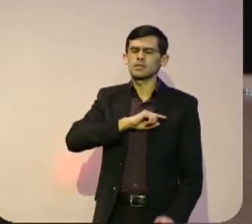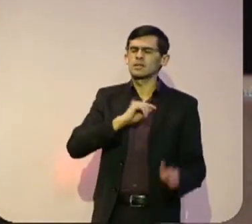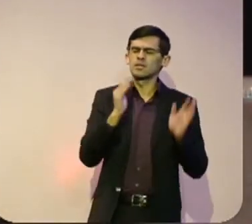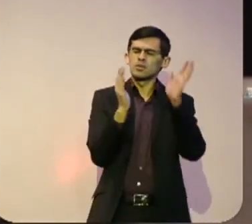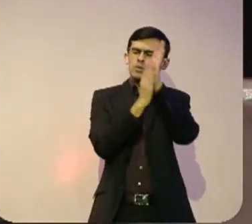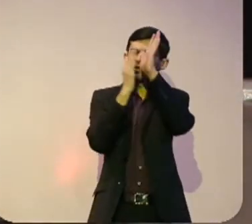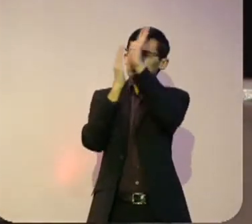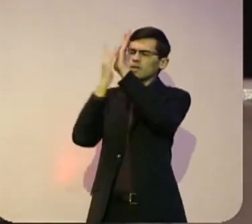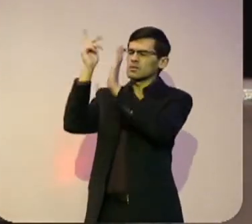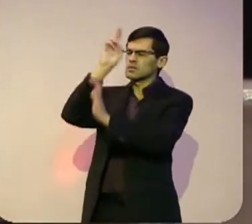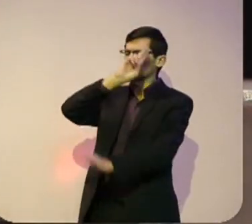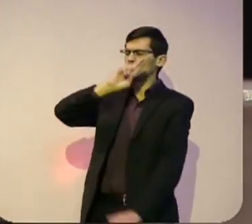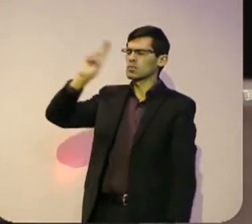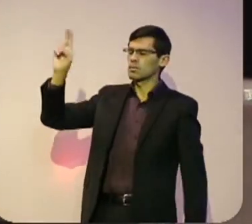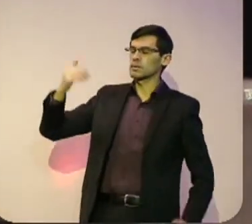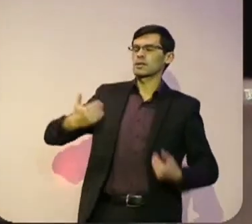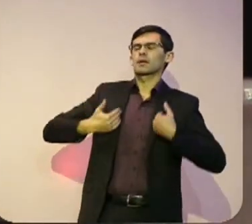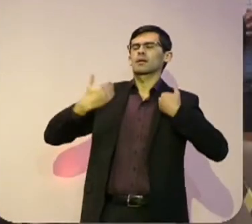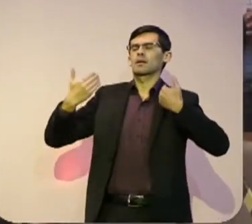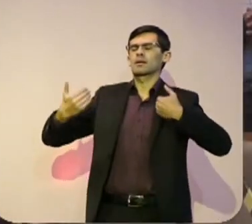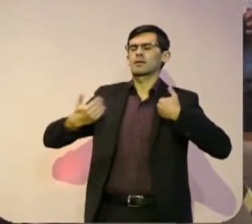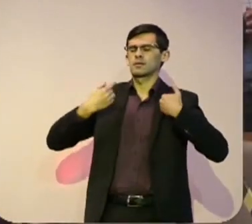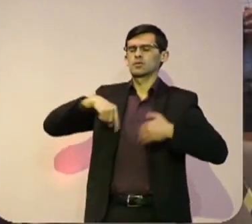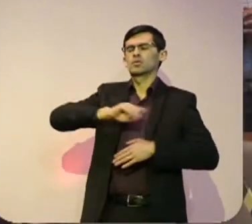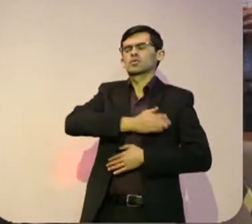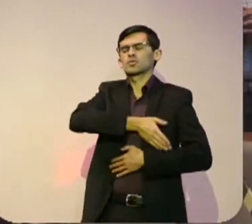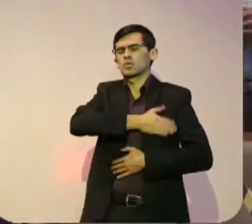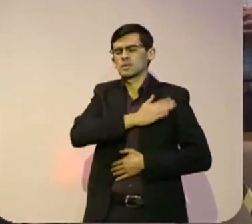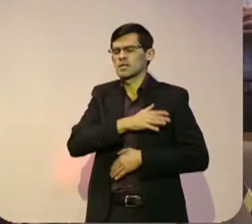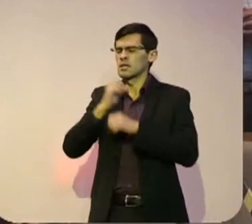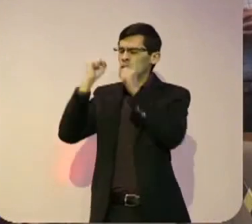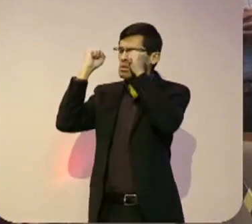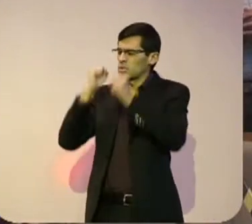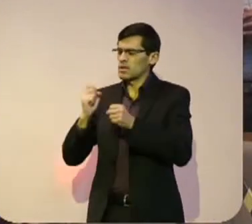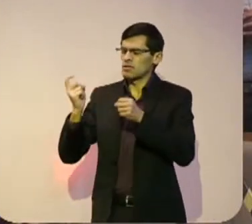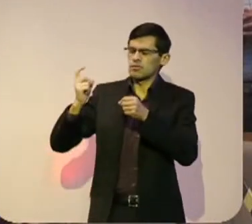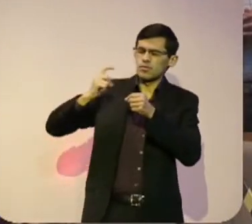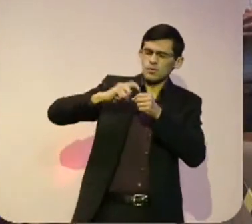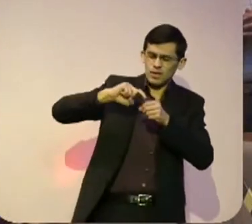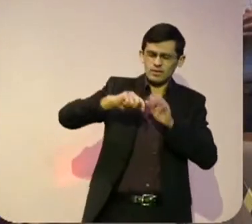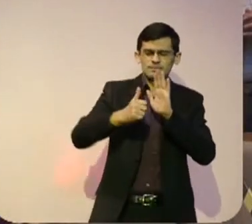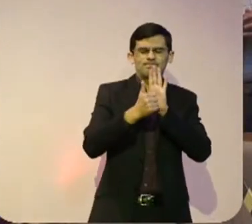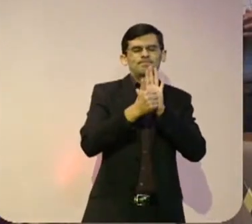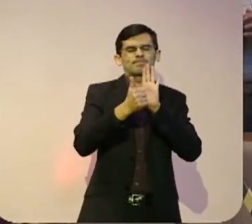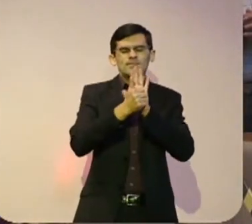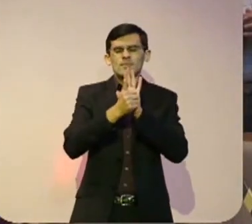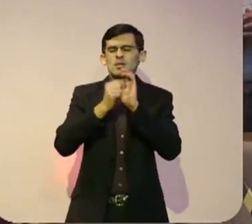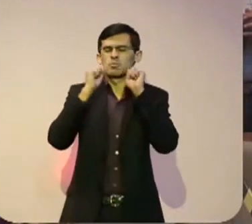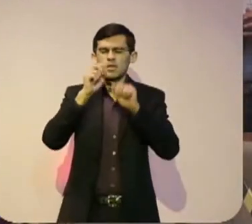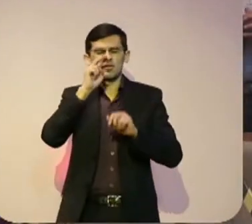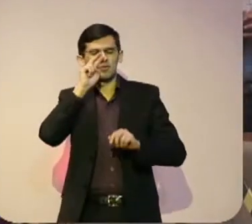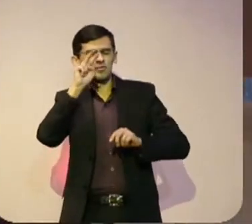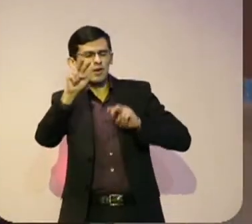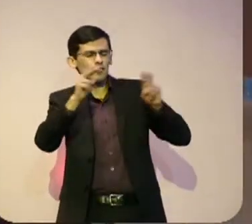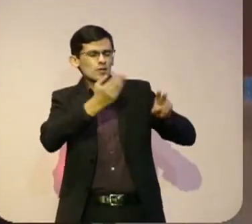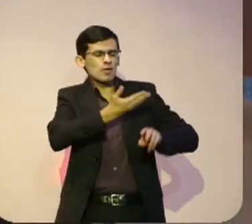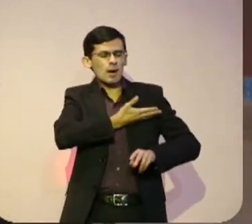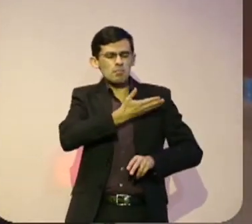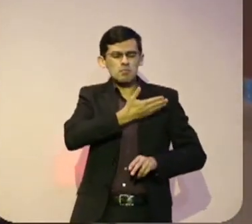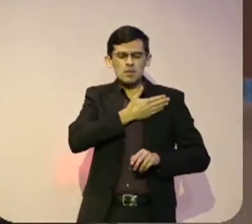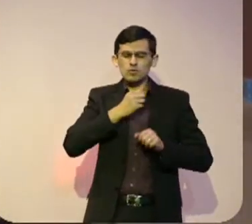louvado seja o teu nome, Senhor. Que alegria no nosso coração poder voltar à tua casa, poder ver os nossos queridos